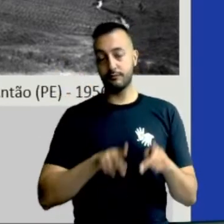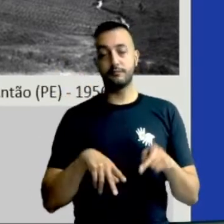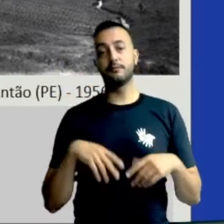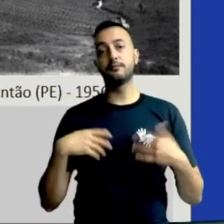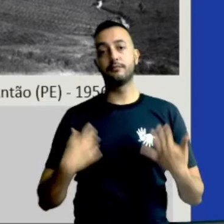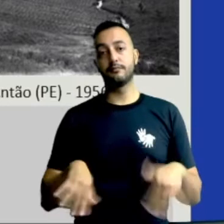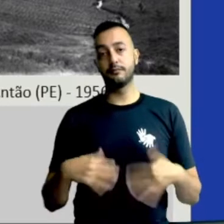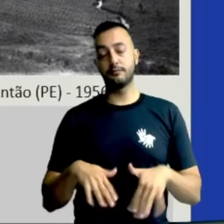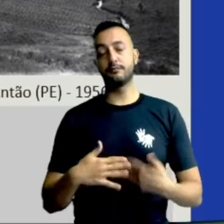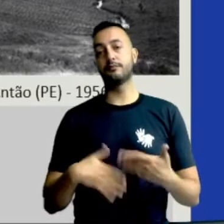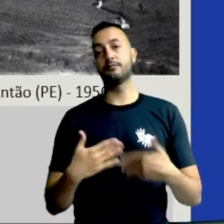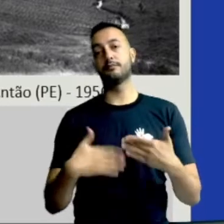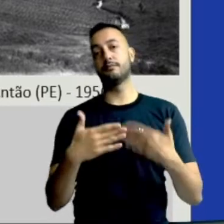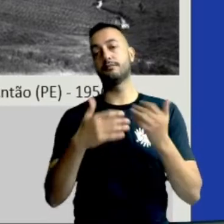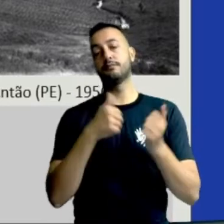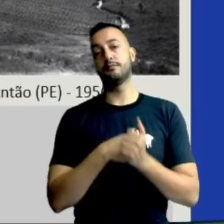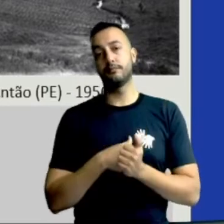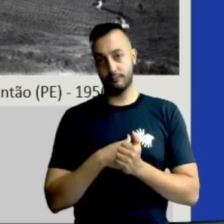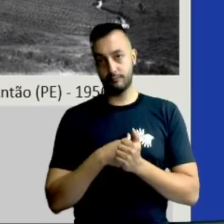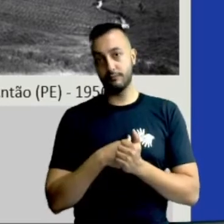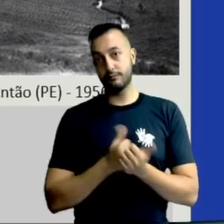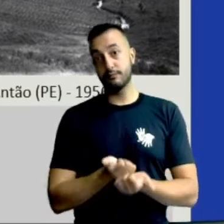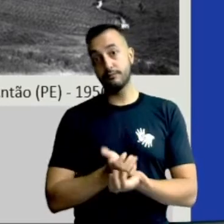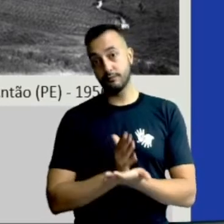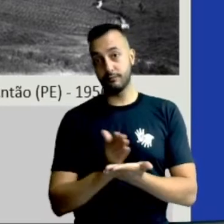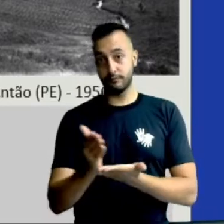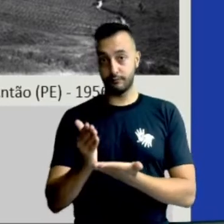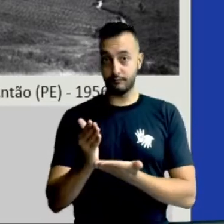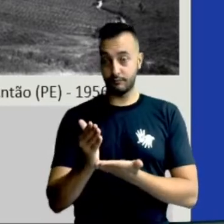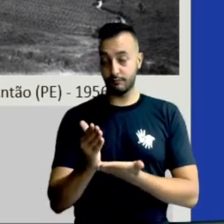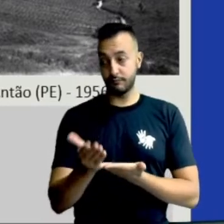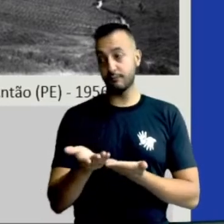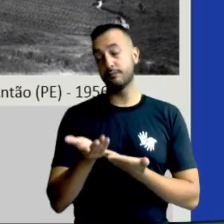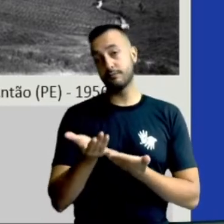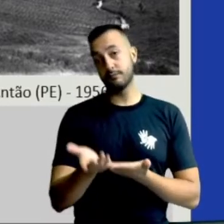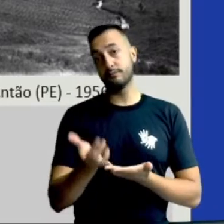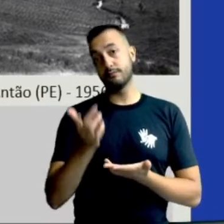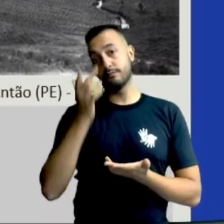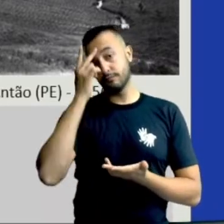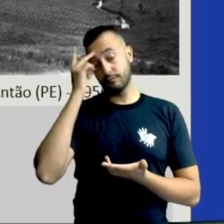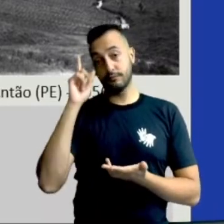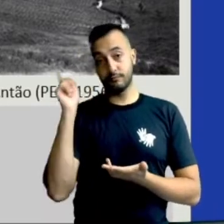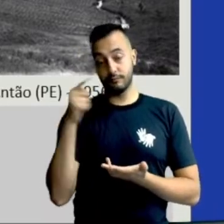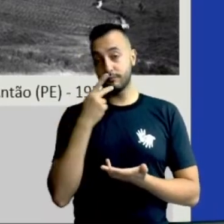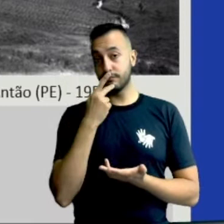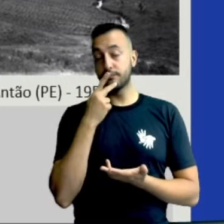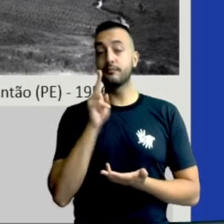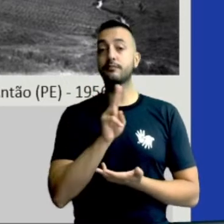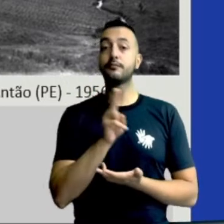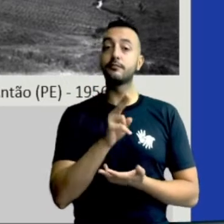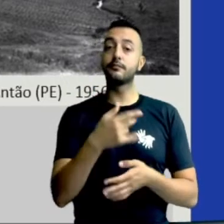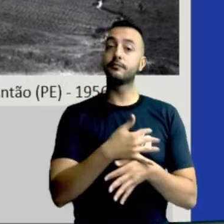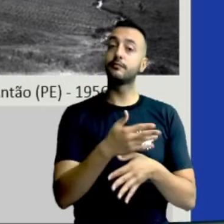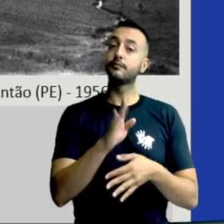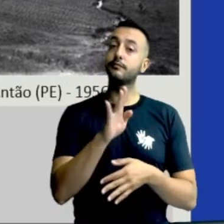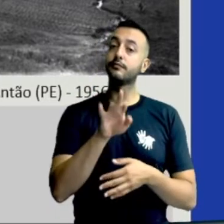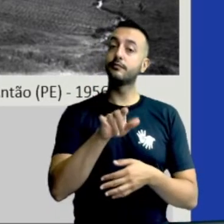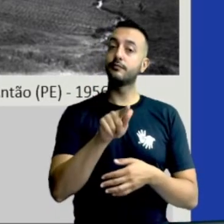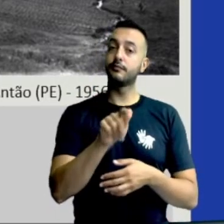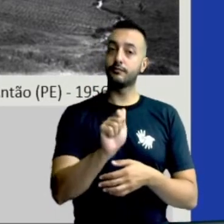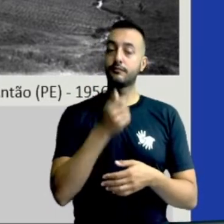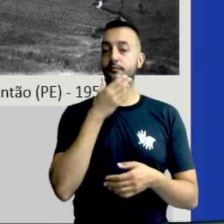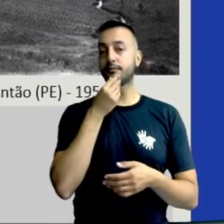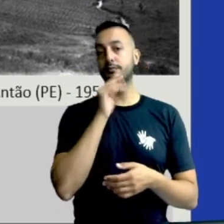bastante desenvolvido. Inicialmente, conhecido como Cidade de Braga, com a morte do